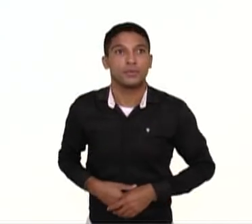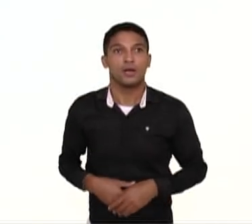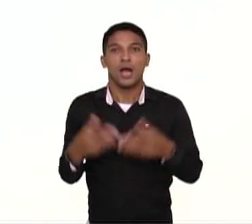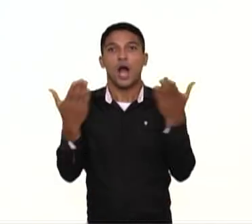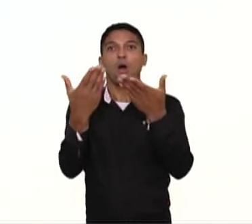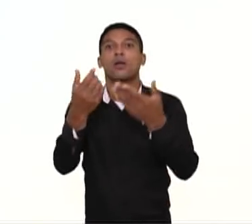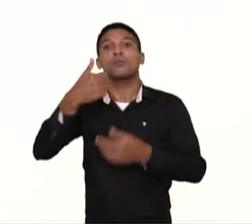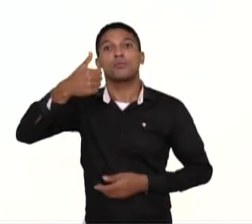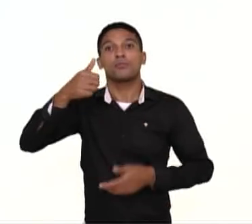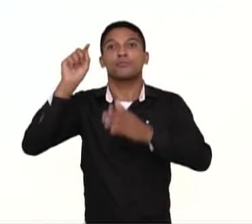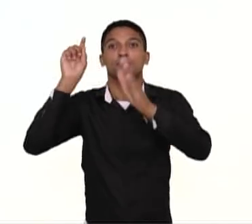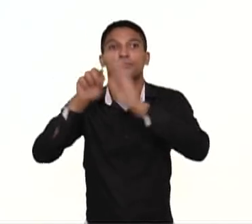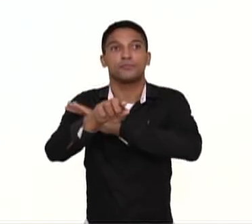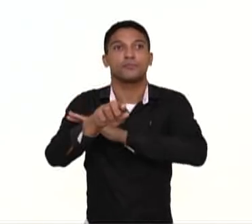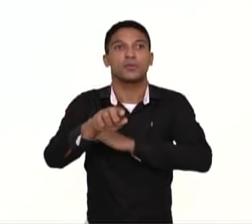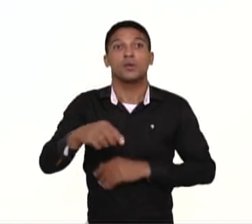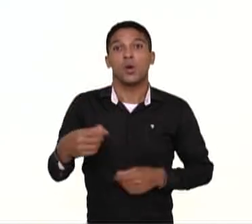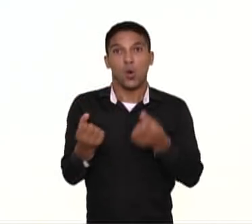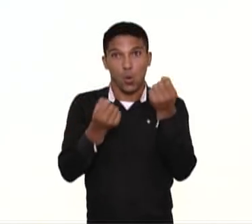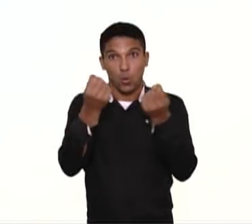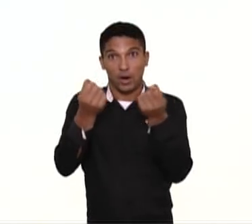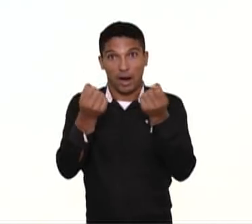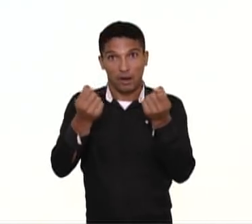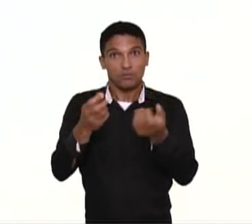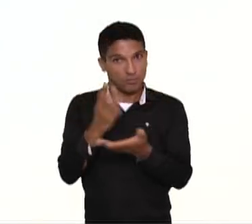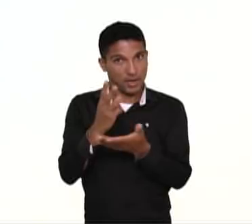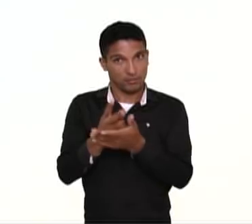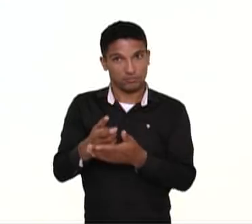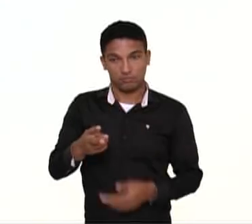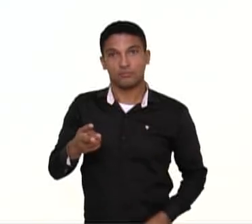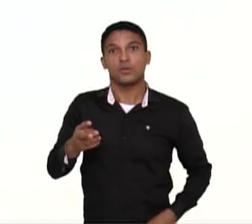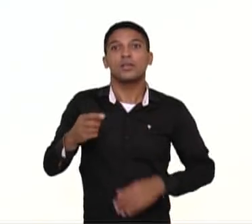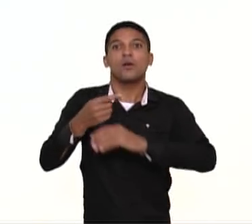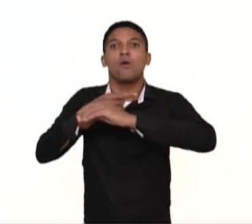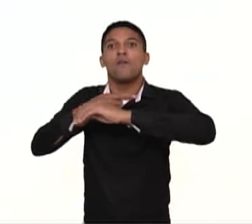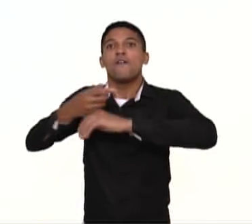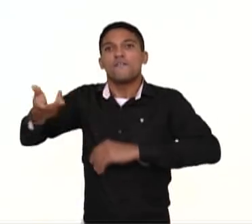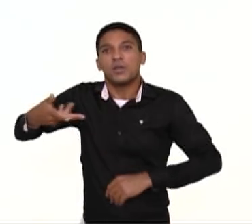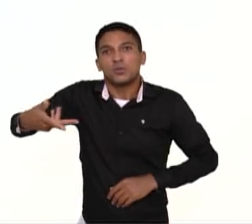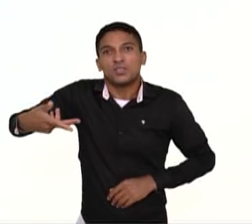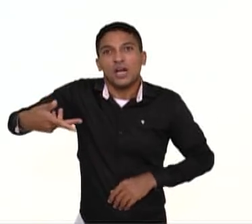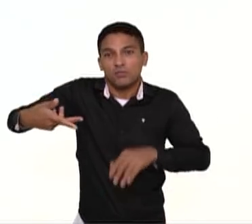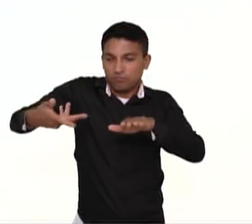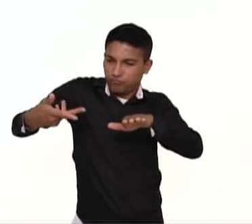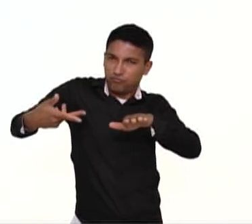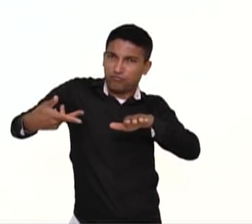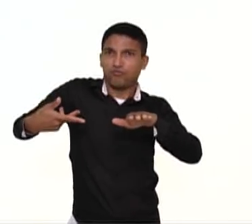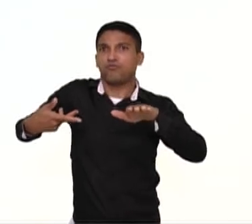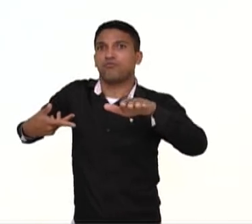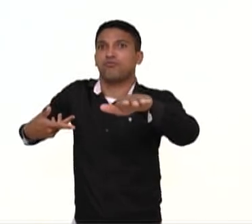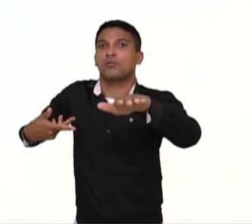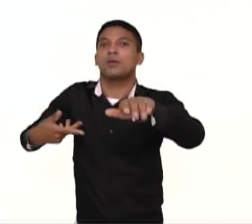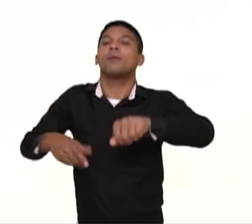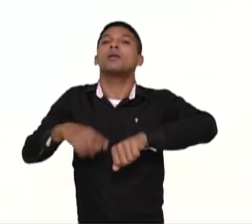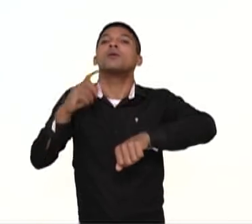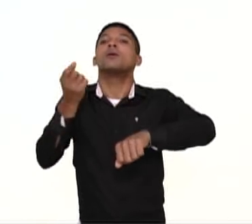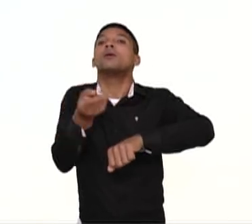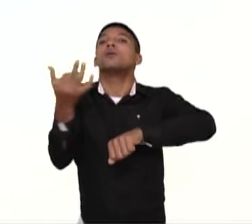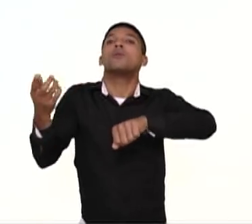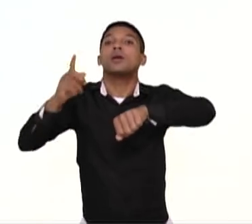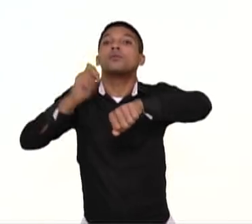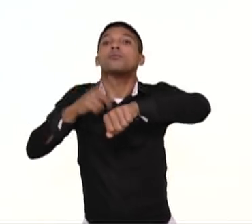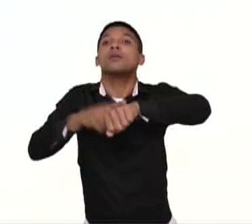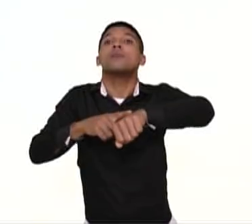carro mantivesse a mesma velocidade média, quanto tempo levaria para percorrer 260 km? Qual é a